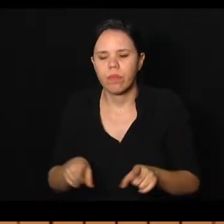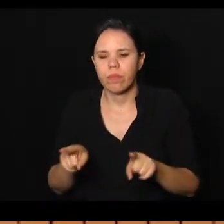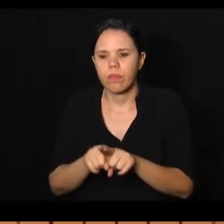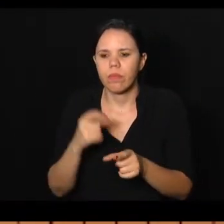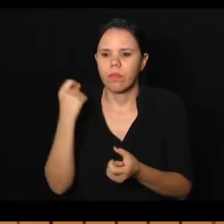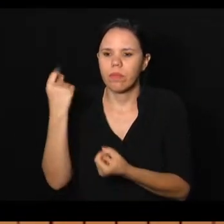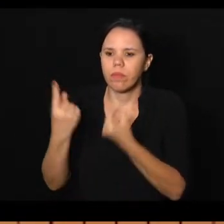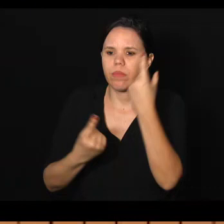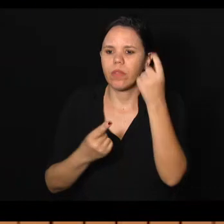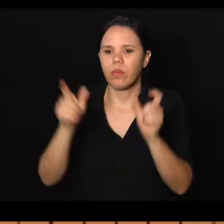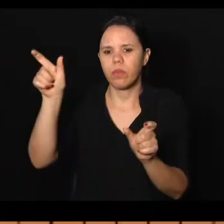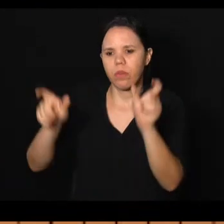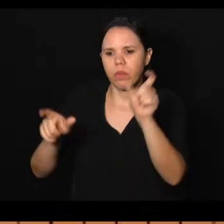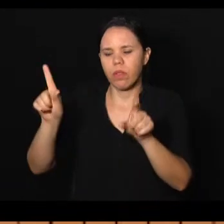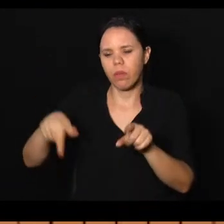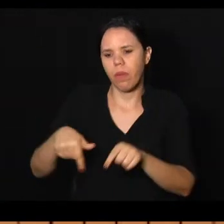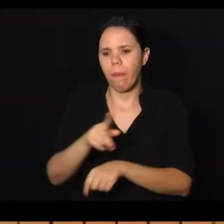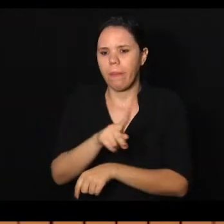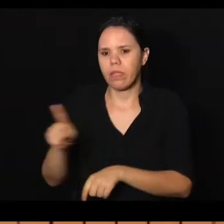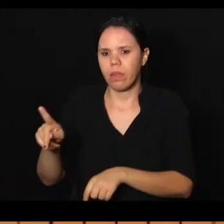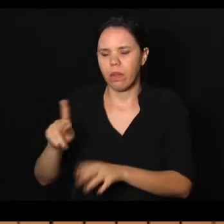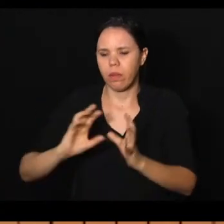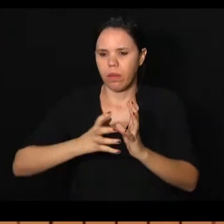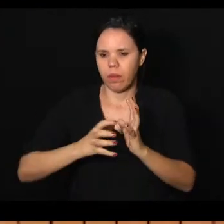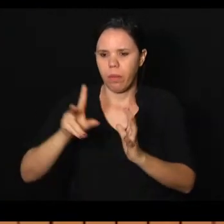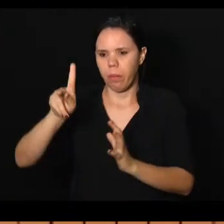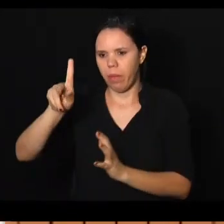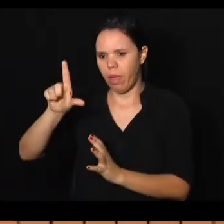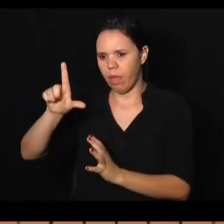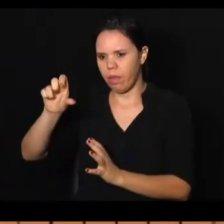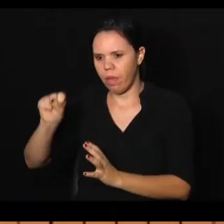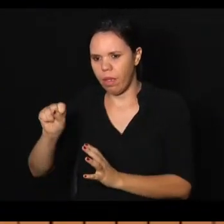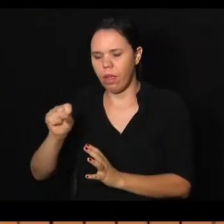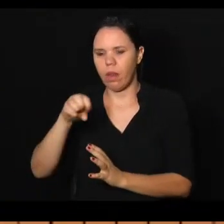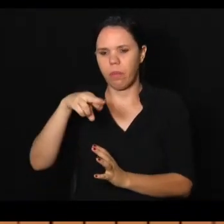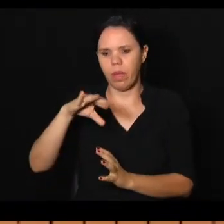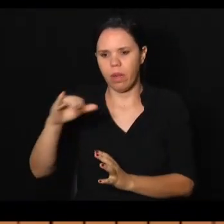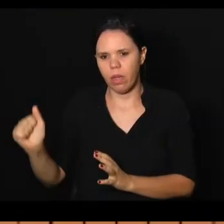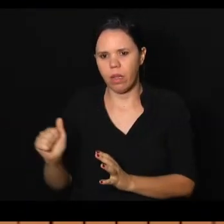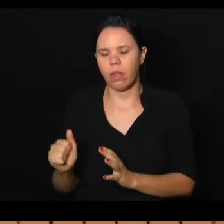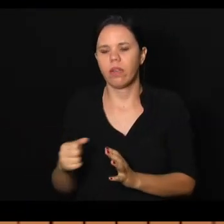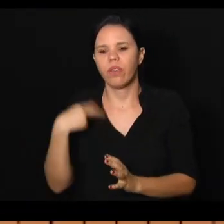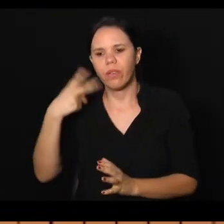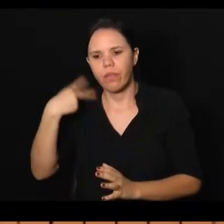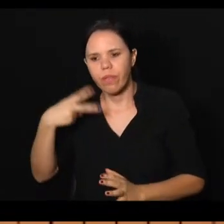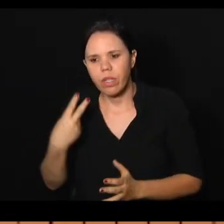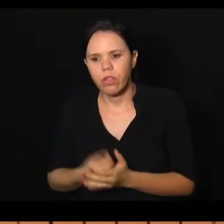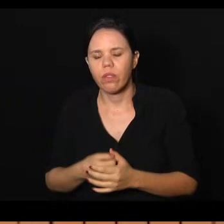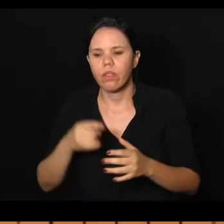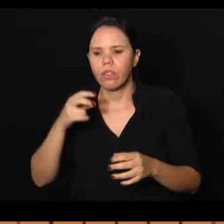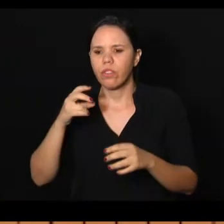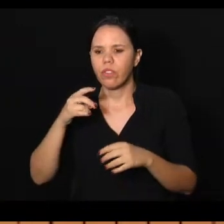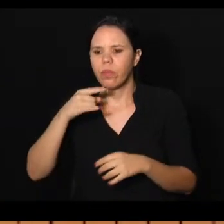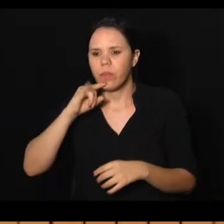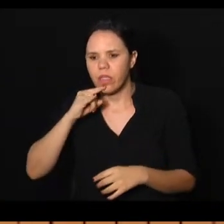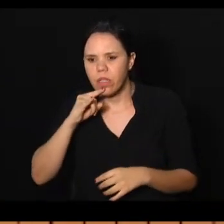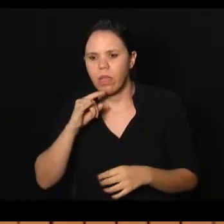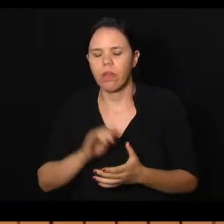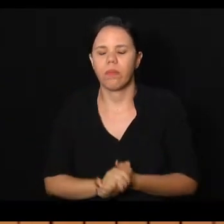aqui. Presidente do PSL de Piracicaba, Mariana Chiani, vereador,